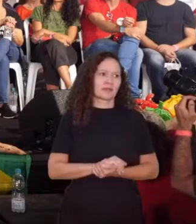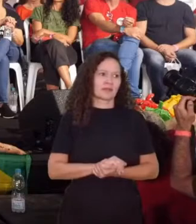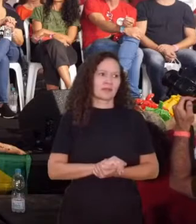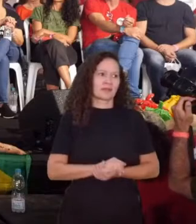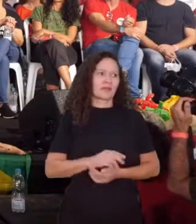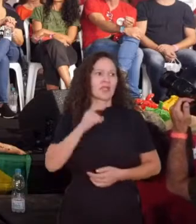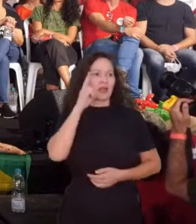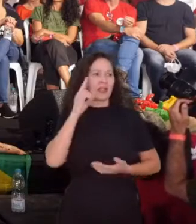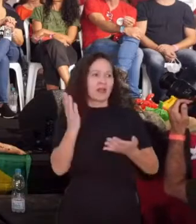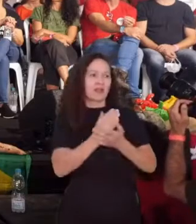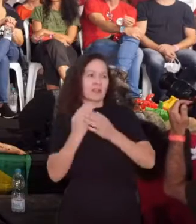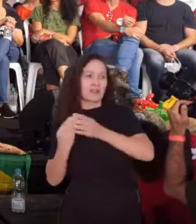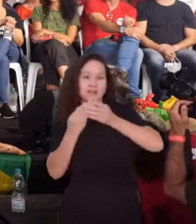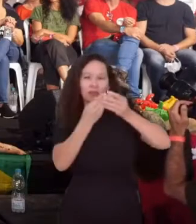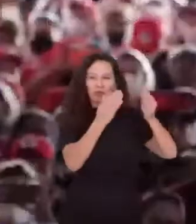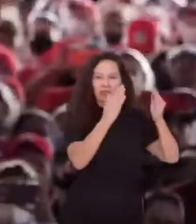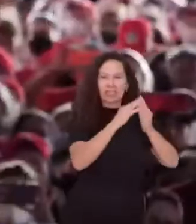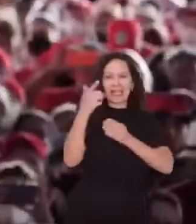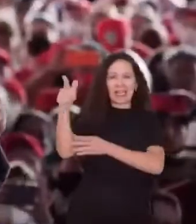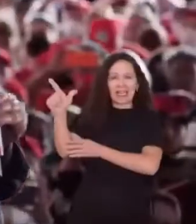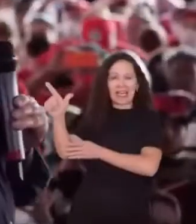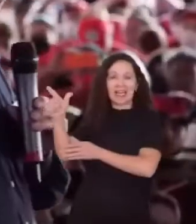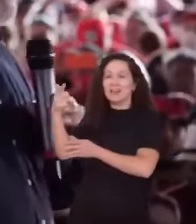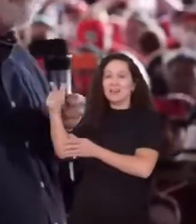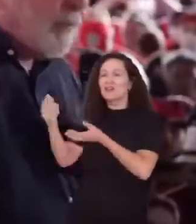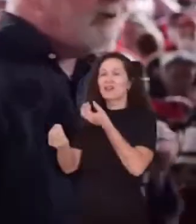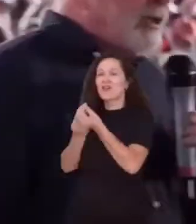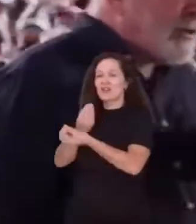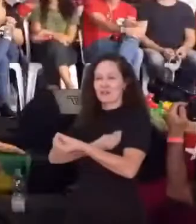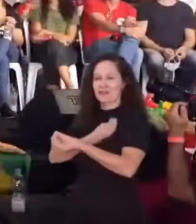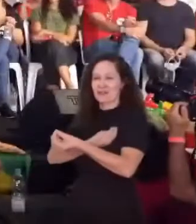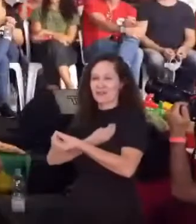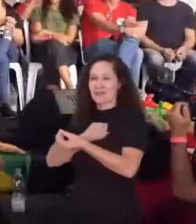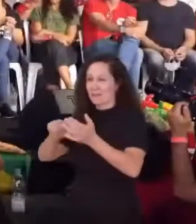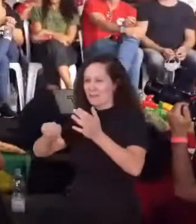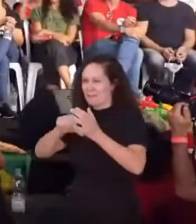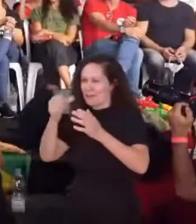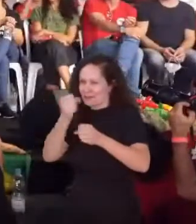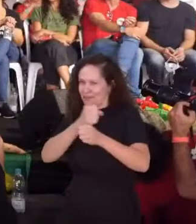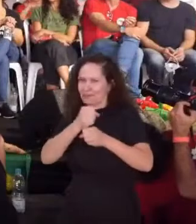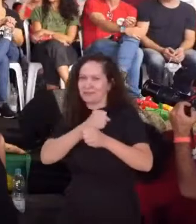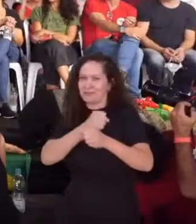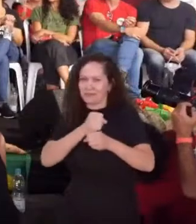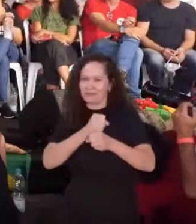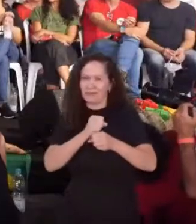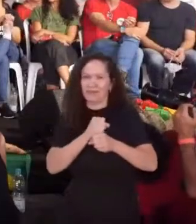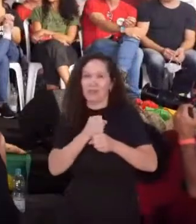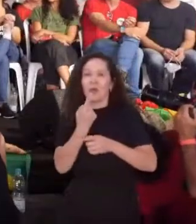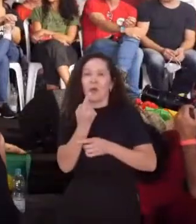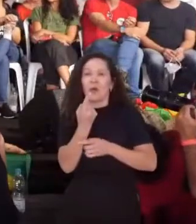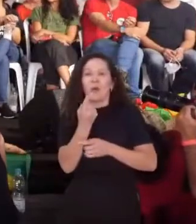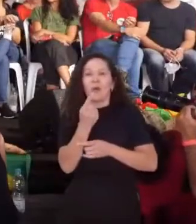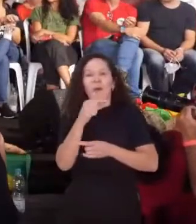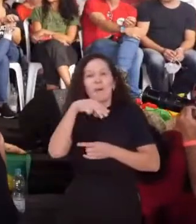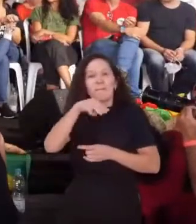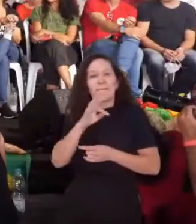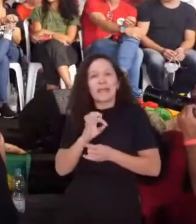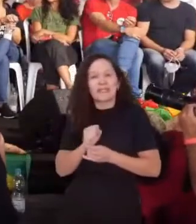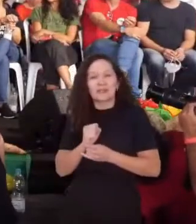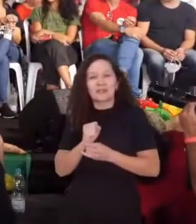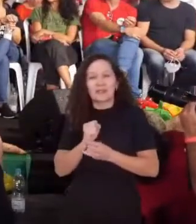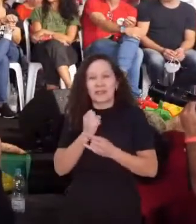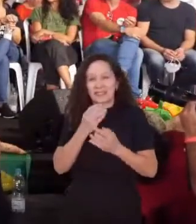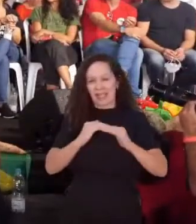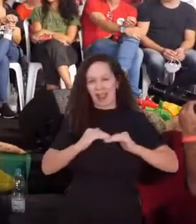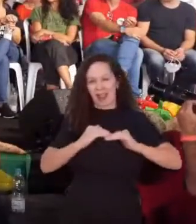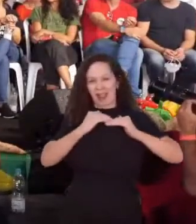não enchia. No primeiro ano, 1,5 metro de água, eu estou dentro da minha casa. Sabe? E